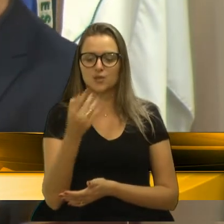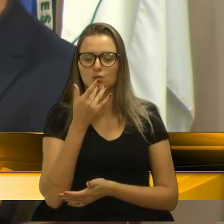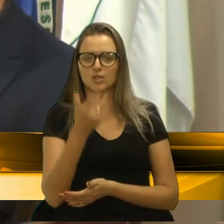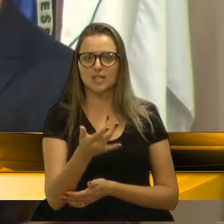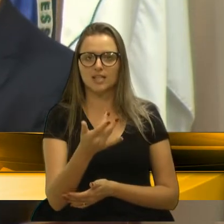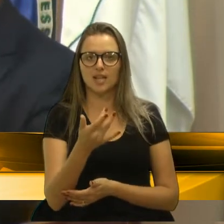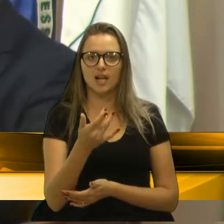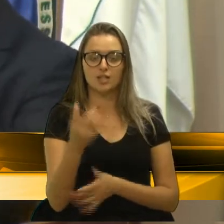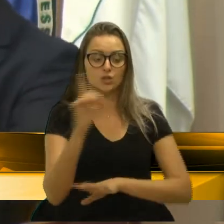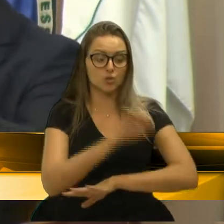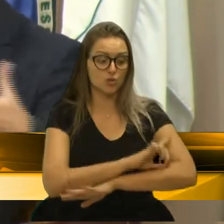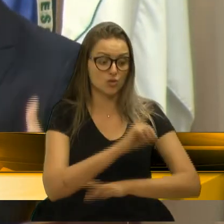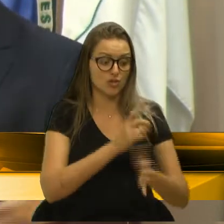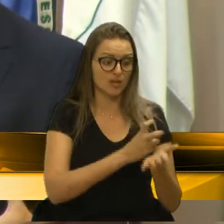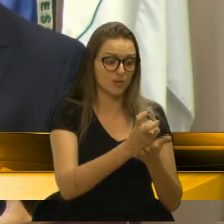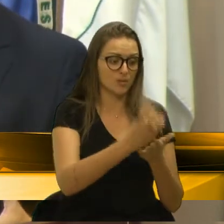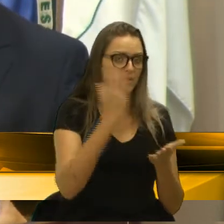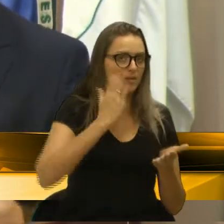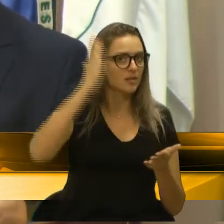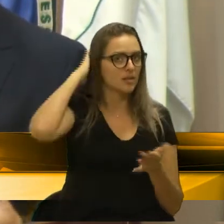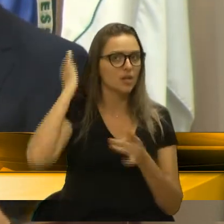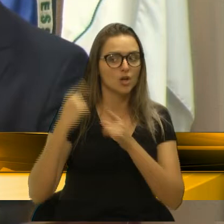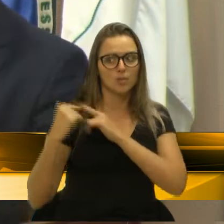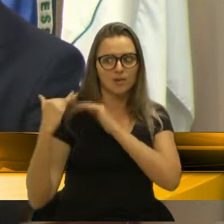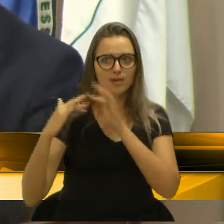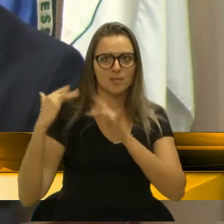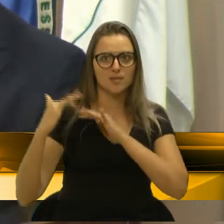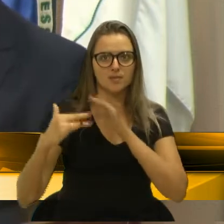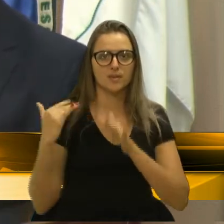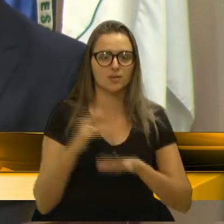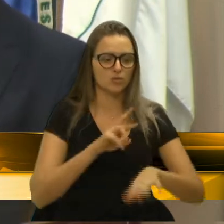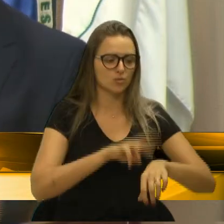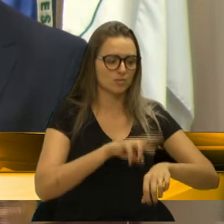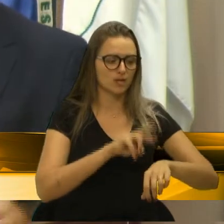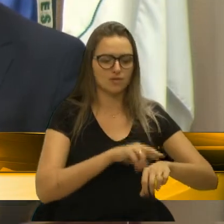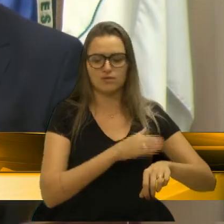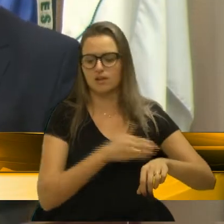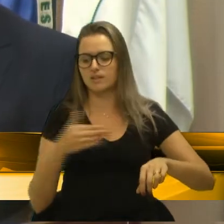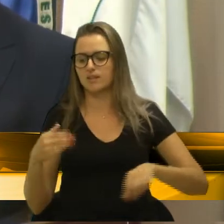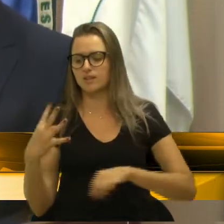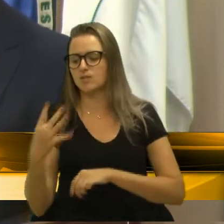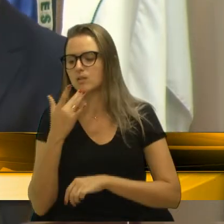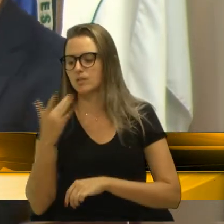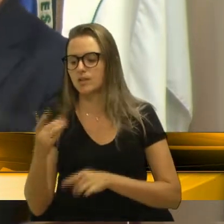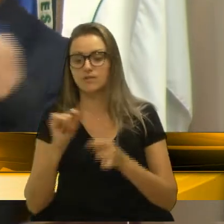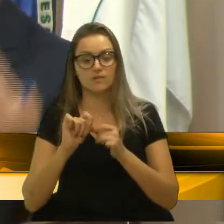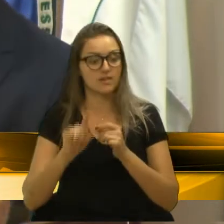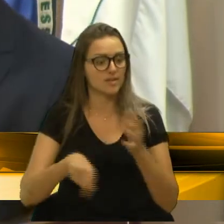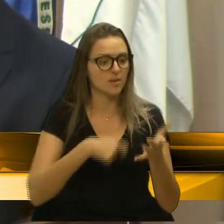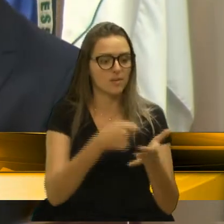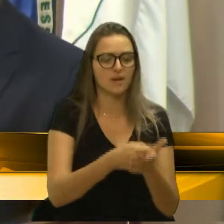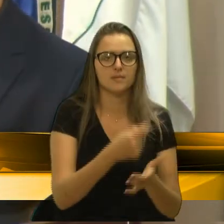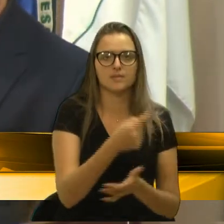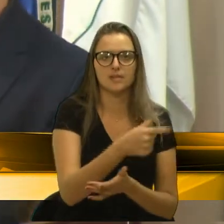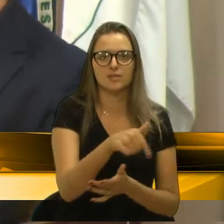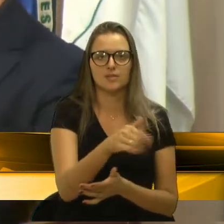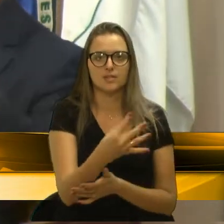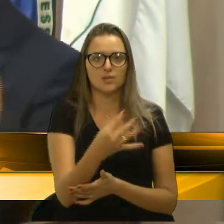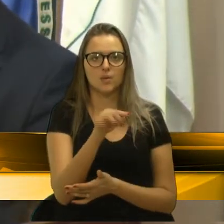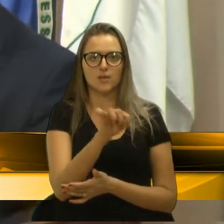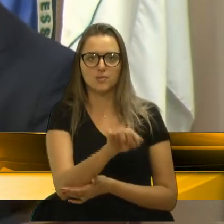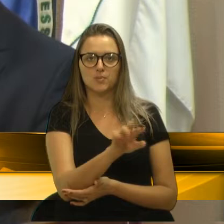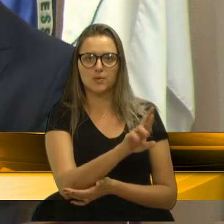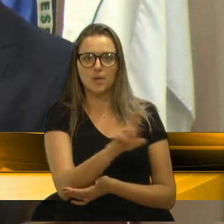houve uma movimentação tão grande dentro do IPAM, do meio-dia até as 4 da tarde, para fazer esse pagamento de qualquer forma? Todos os empenhos,